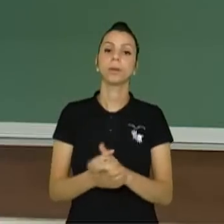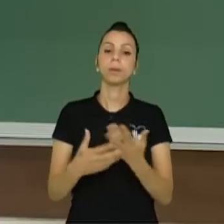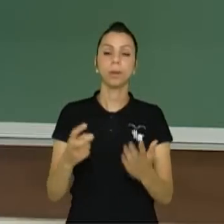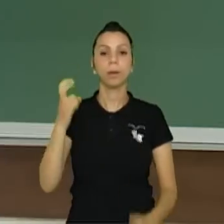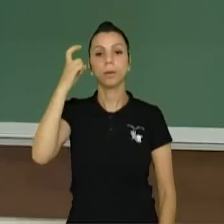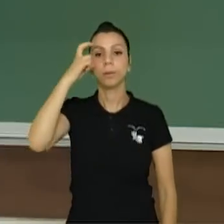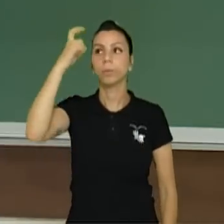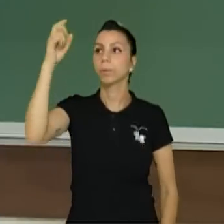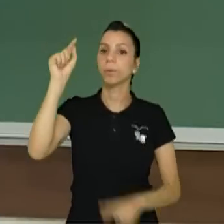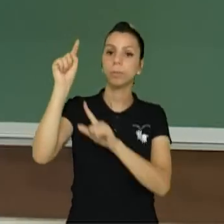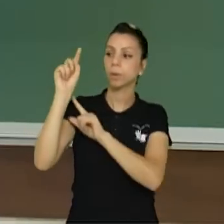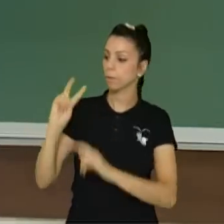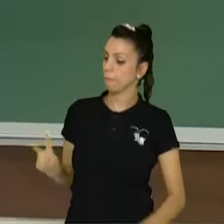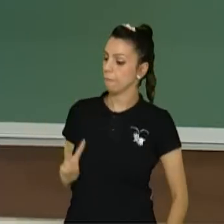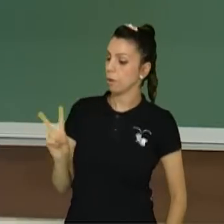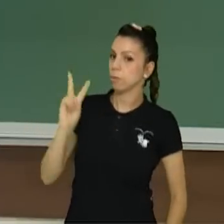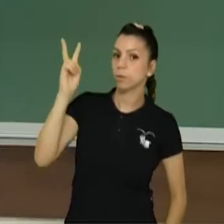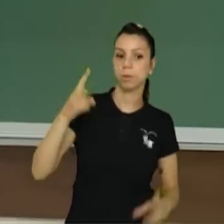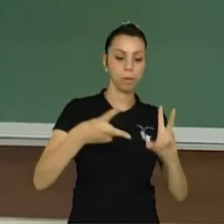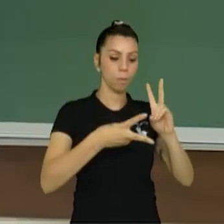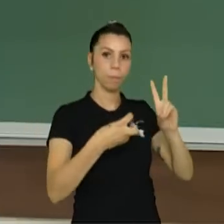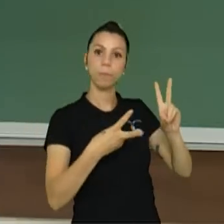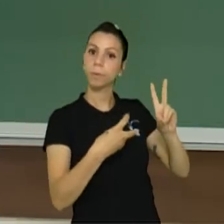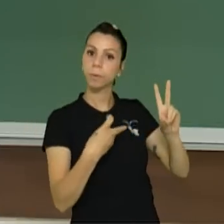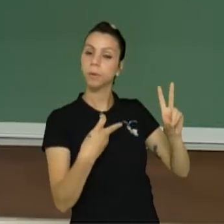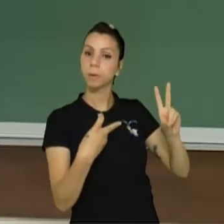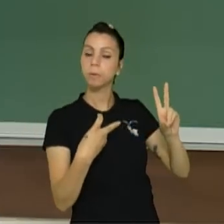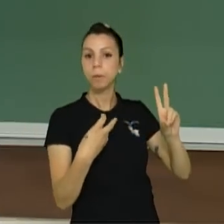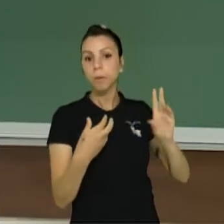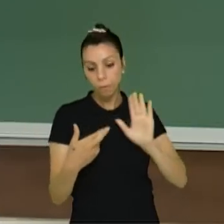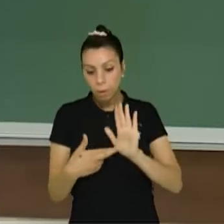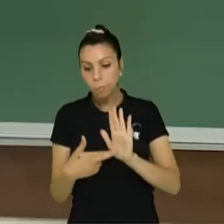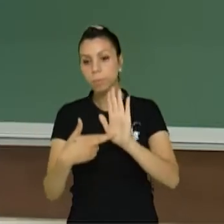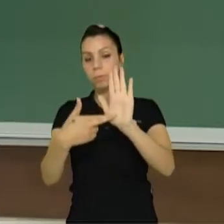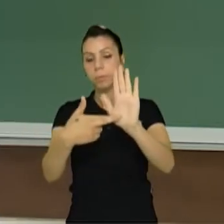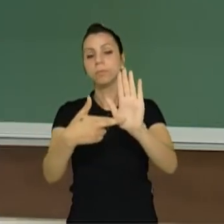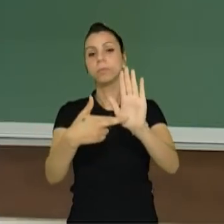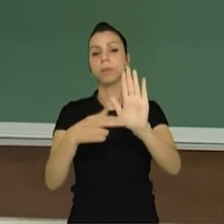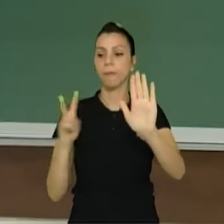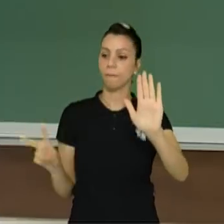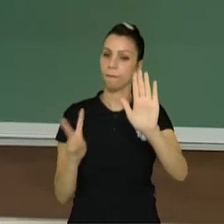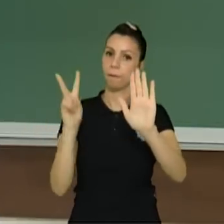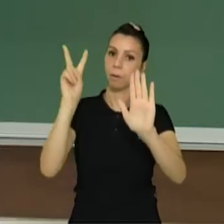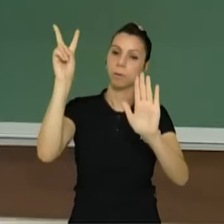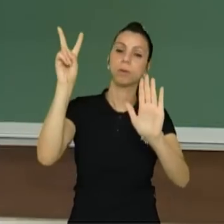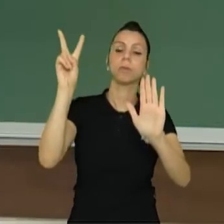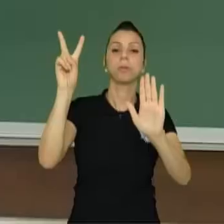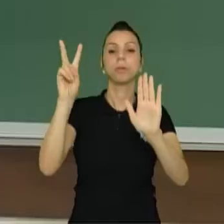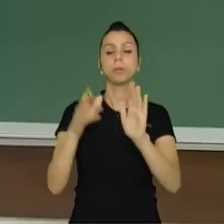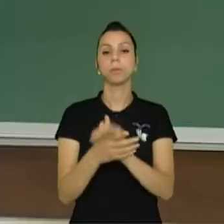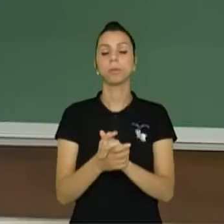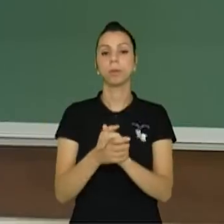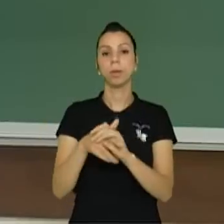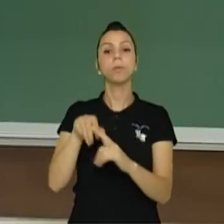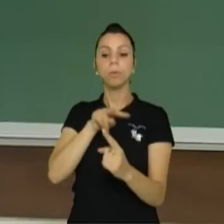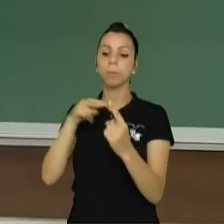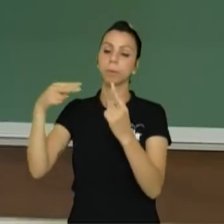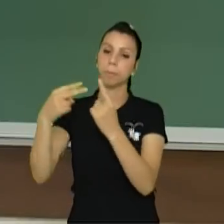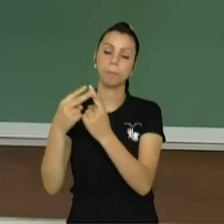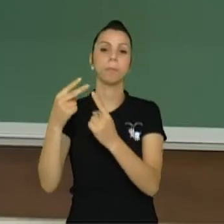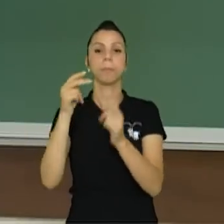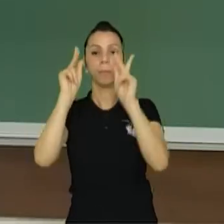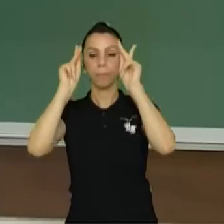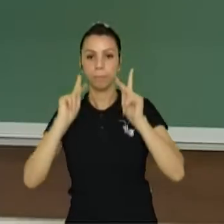culturalmente valorizar a figura do indígena. Certo? Vai retratá-lo, ainda que essa valorização seja pelo viés, pelo olhar do